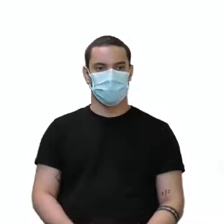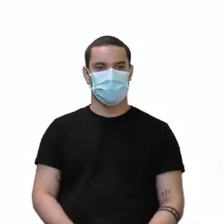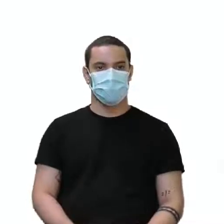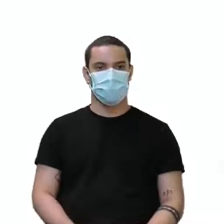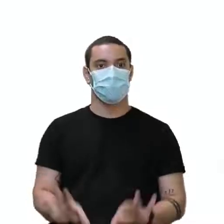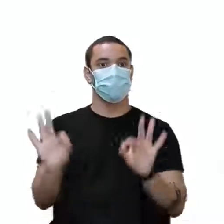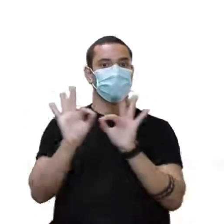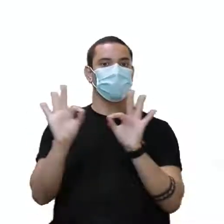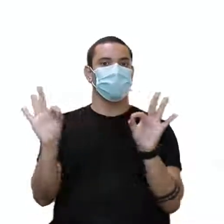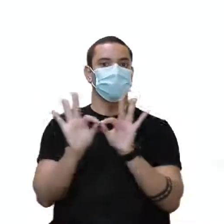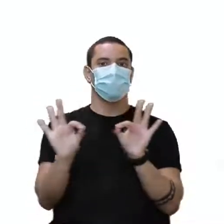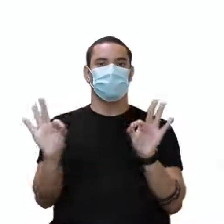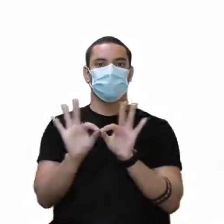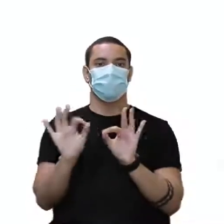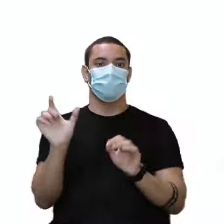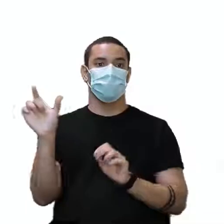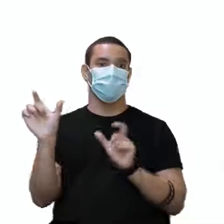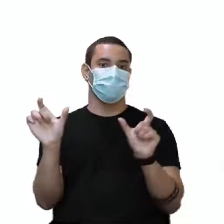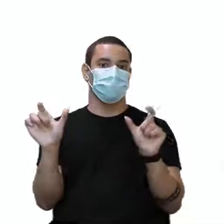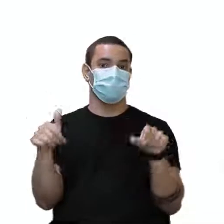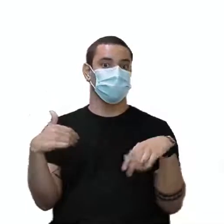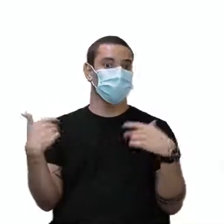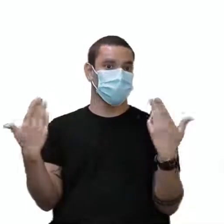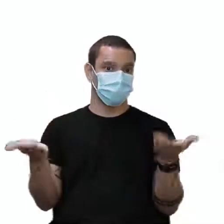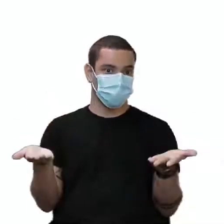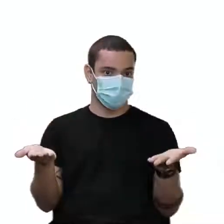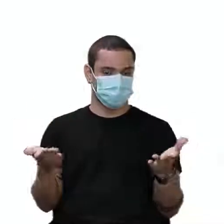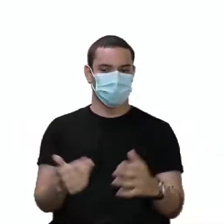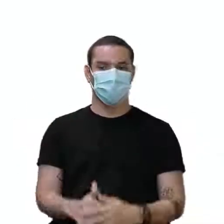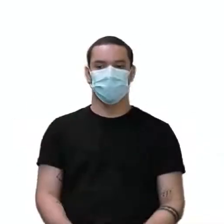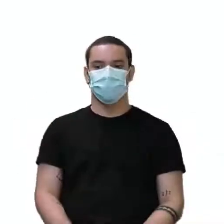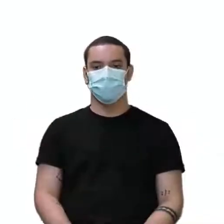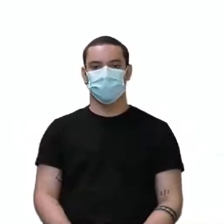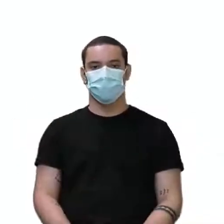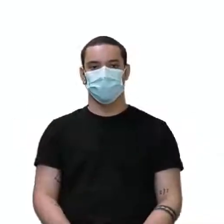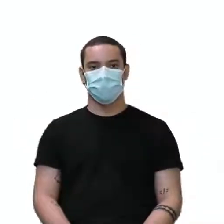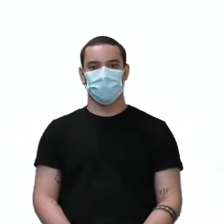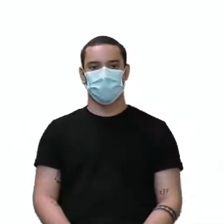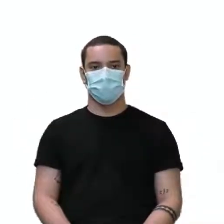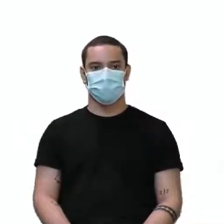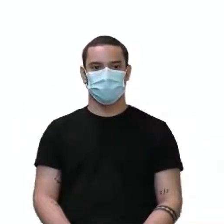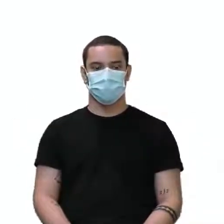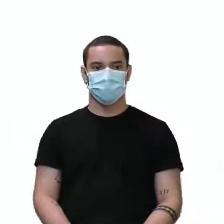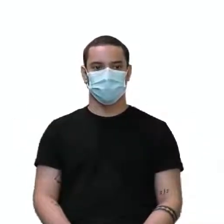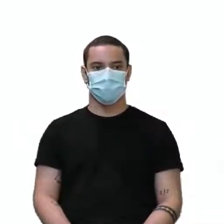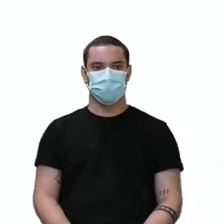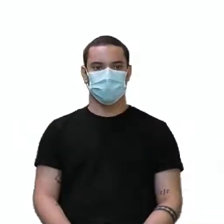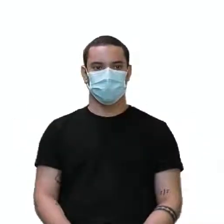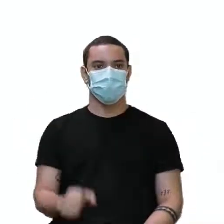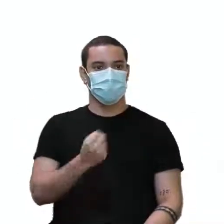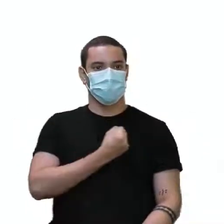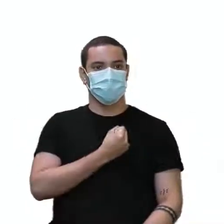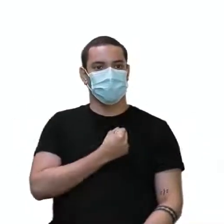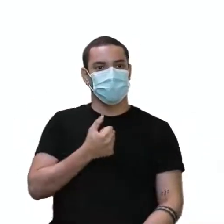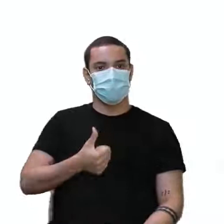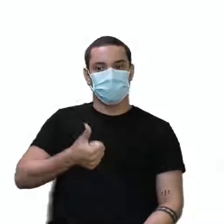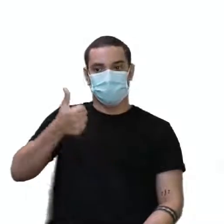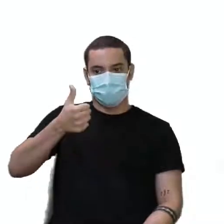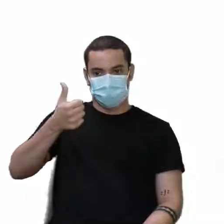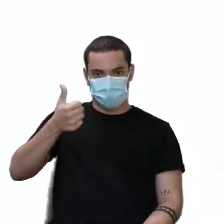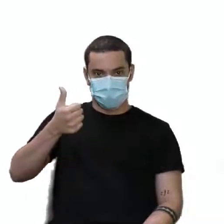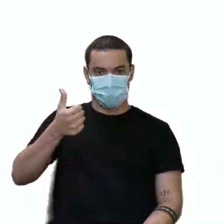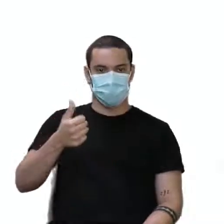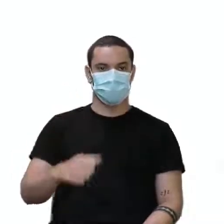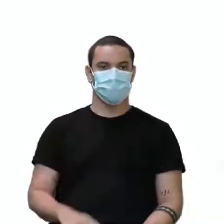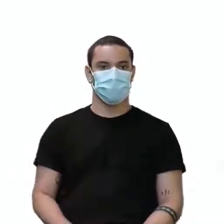as frases usando since ou for. Ok, entendi. Como é que a gente vai fazer? I have been here. Eu